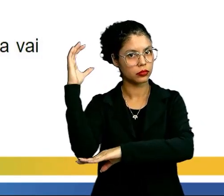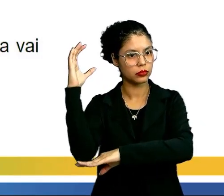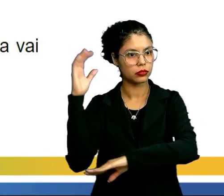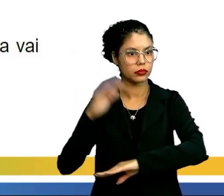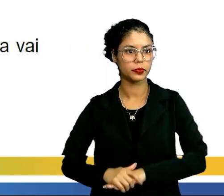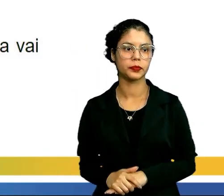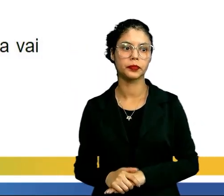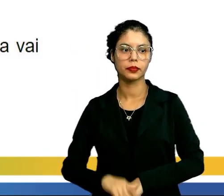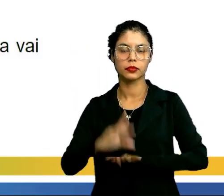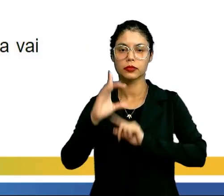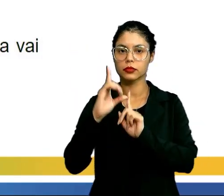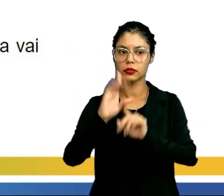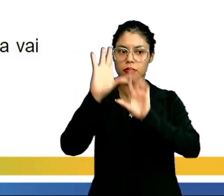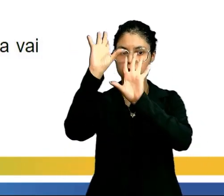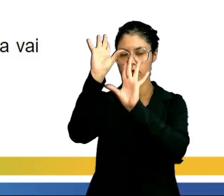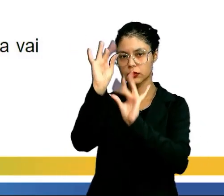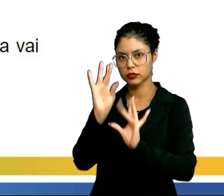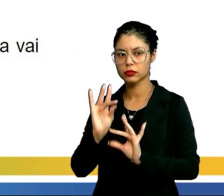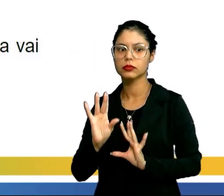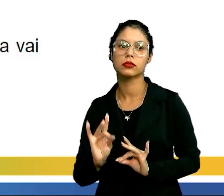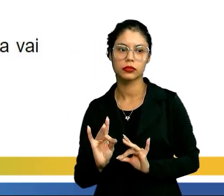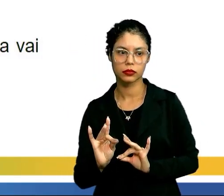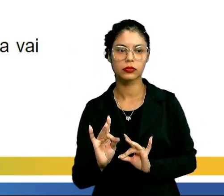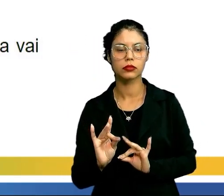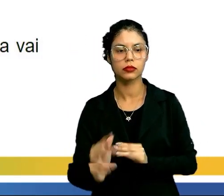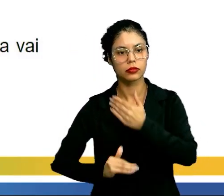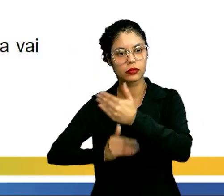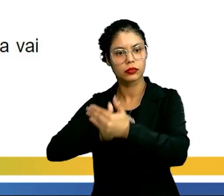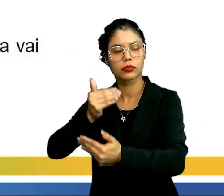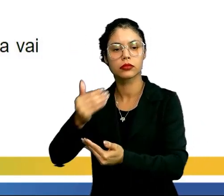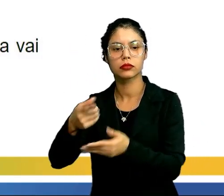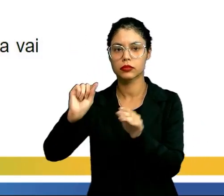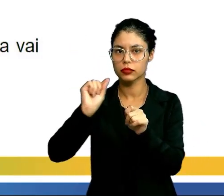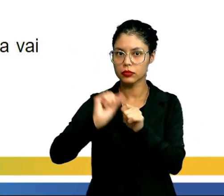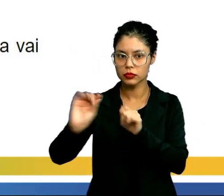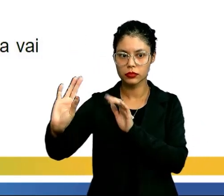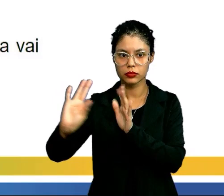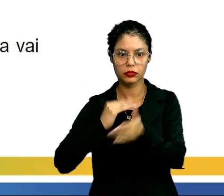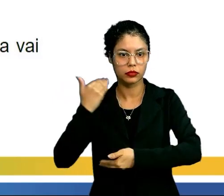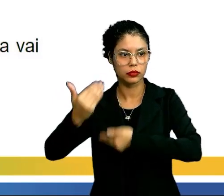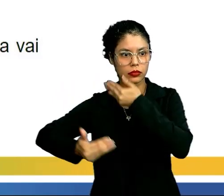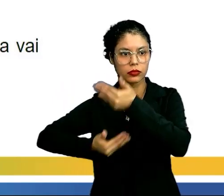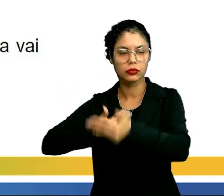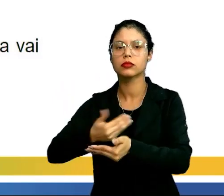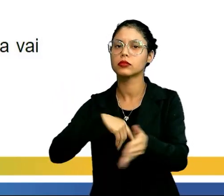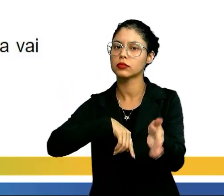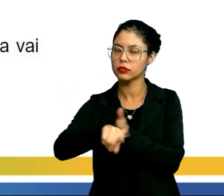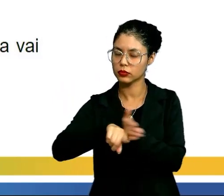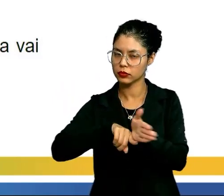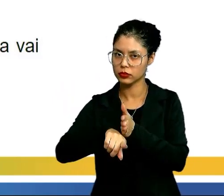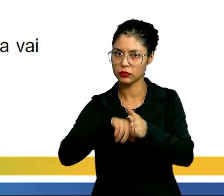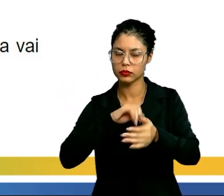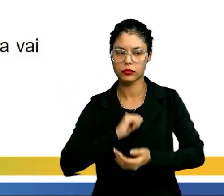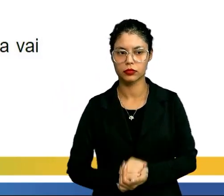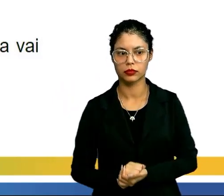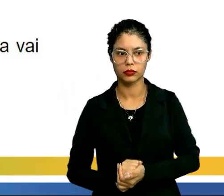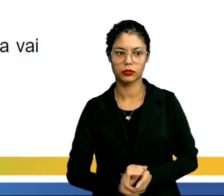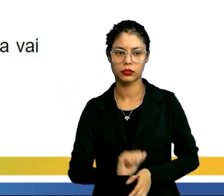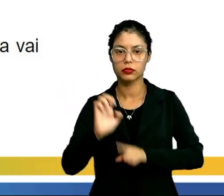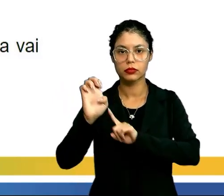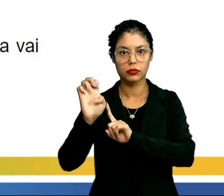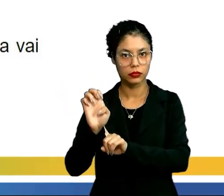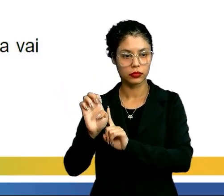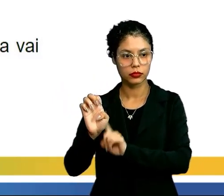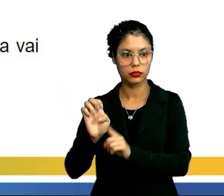divulgação científica. Na letra D, detalhar os procedimentos efetuados durante o processo da